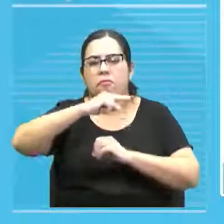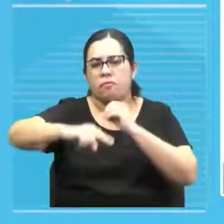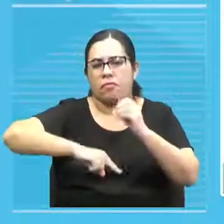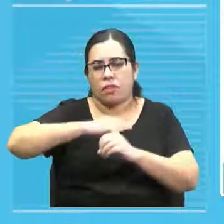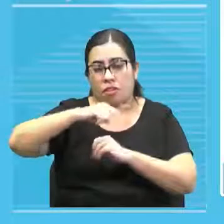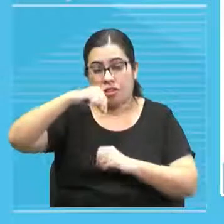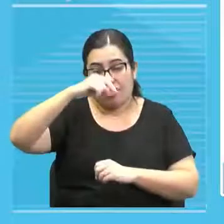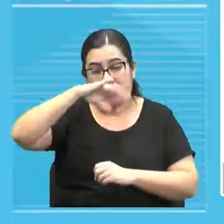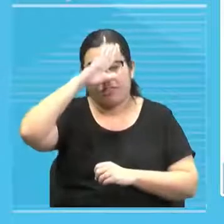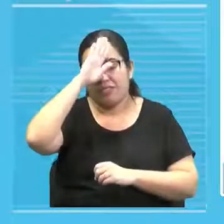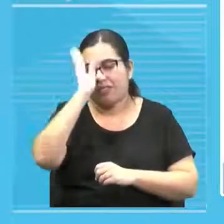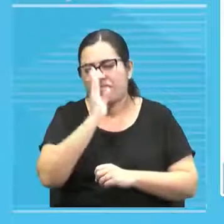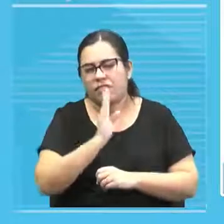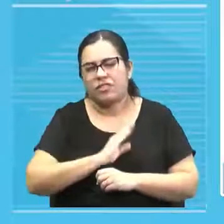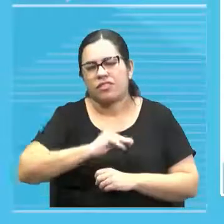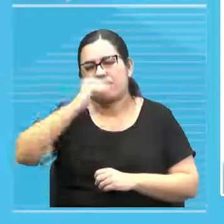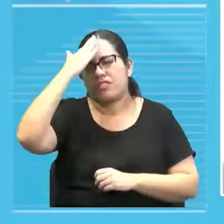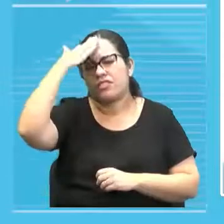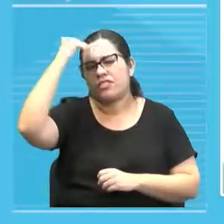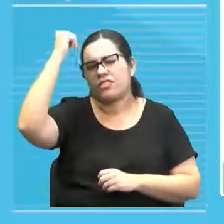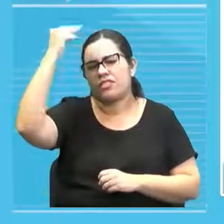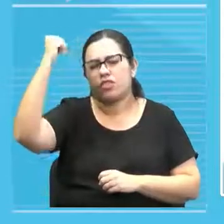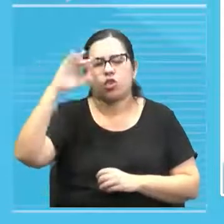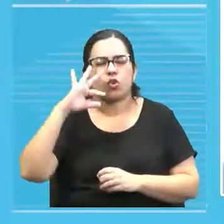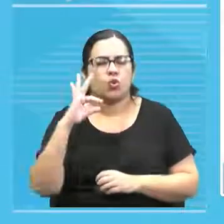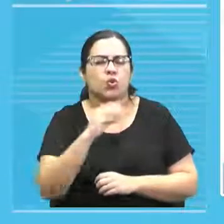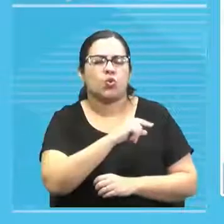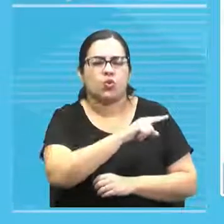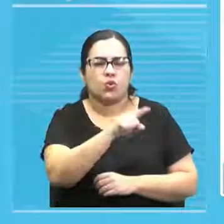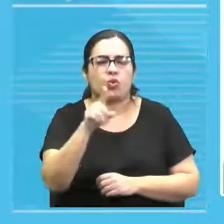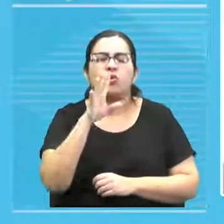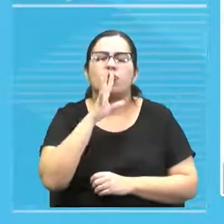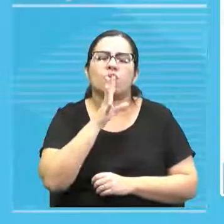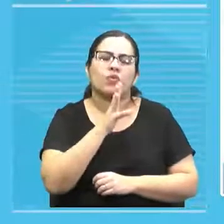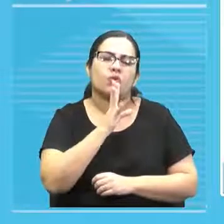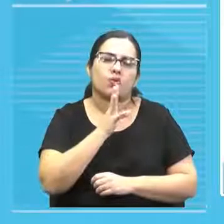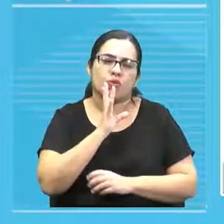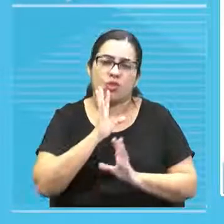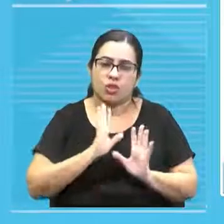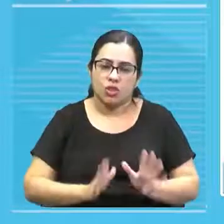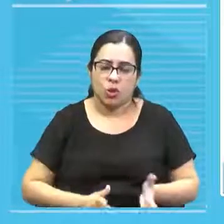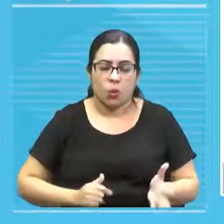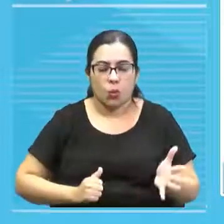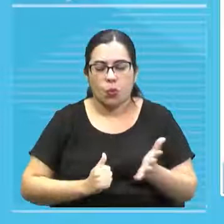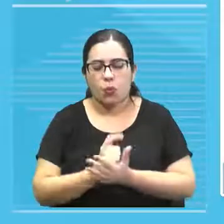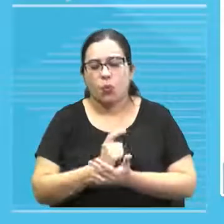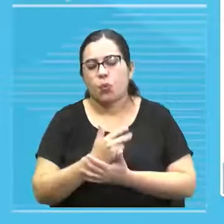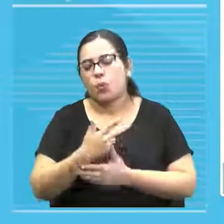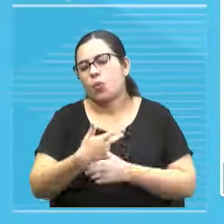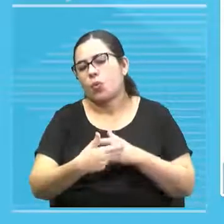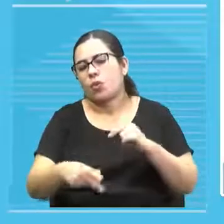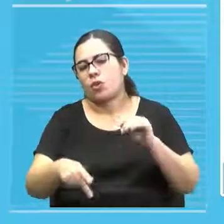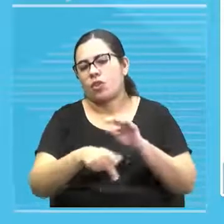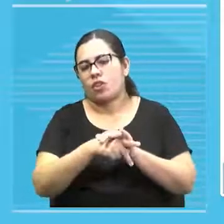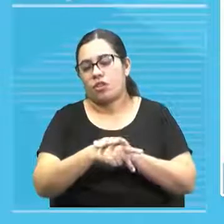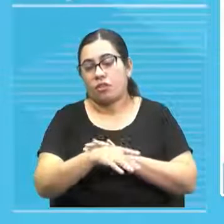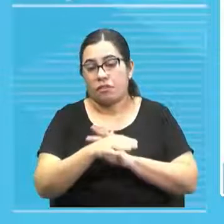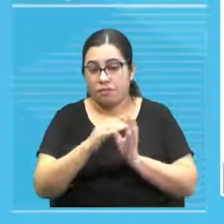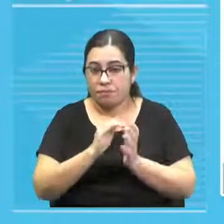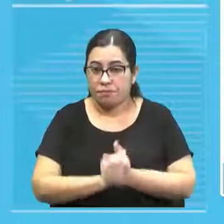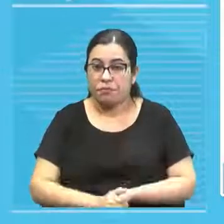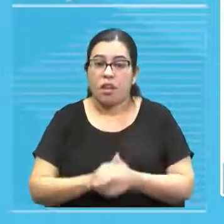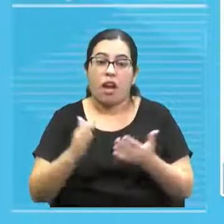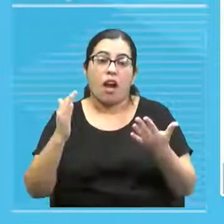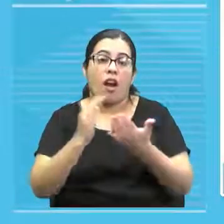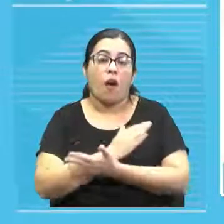clusive Aqui no Brasil é famosíssimo todo mundo praticamente já consumiu um produto dela e em